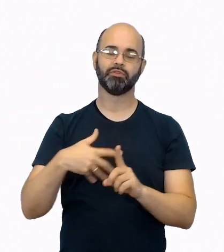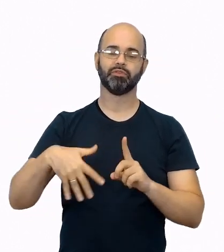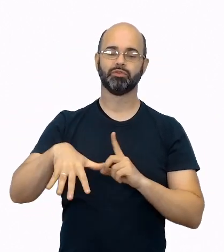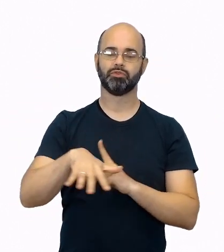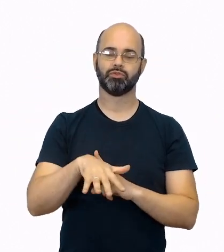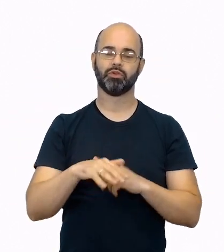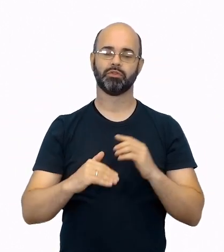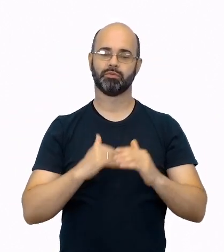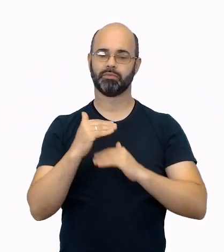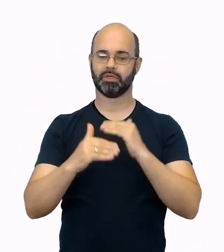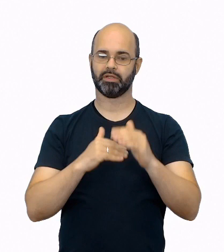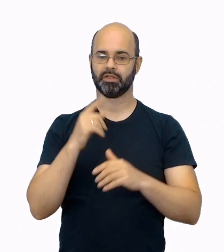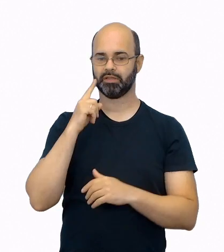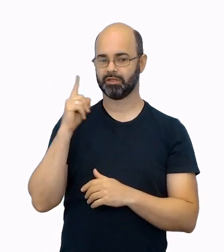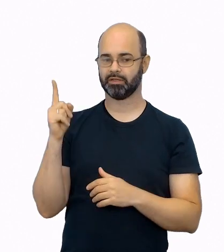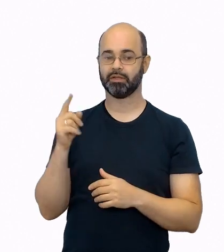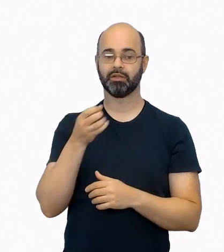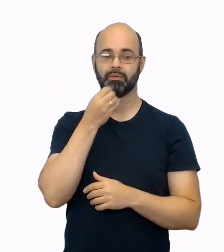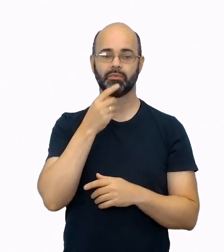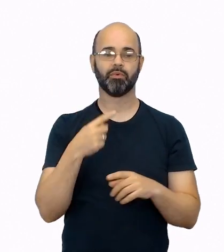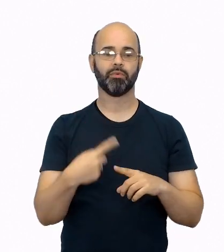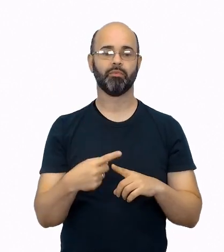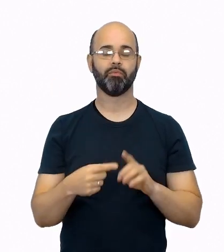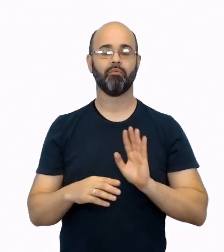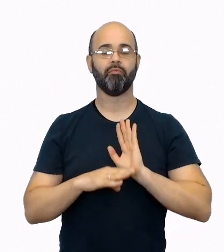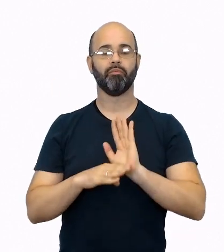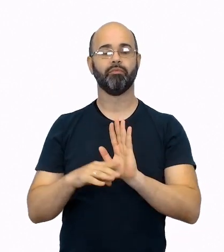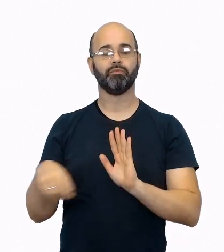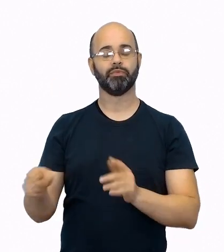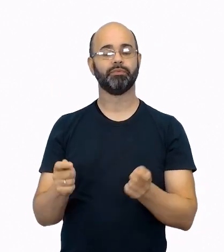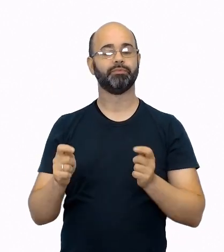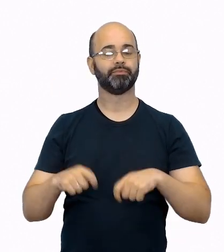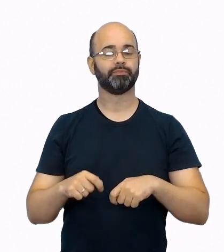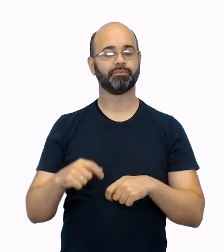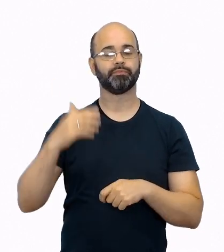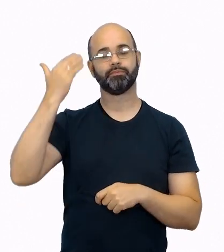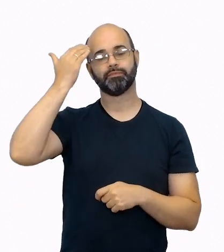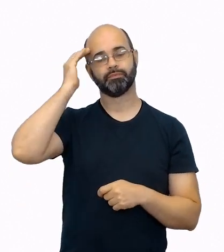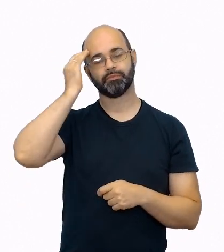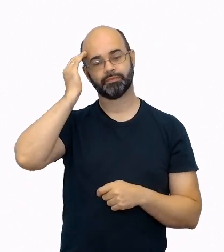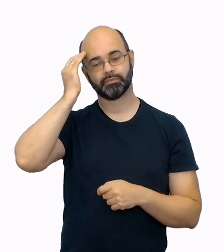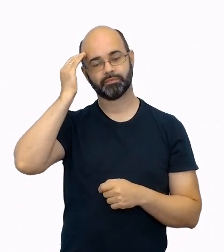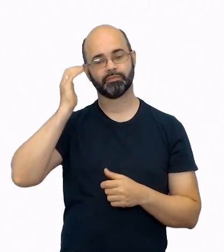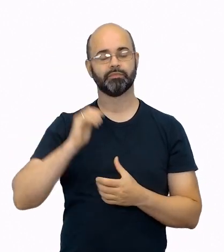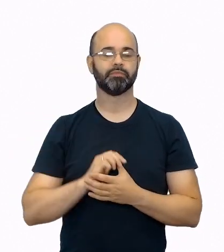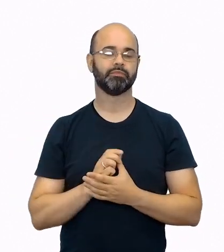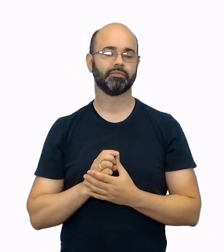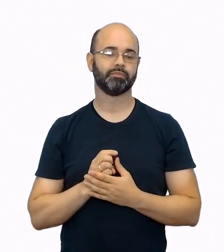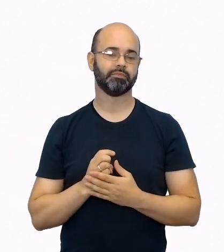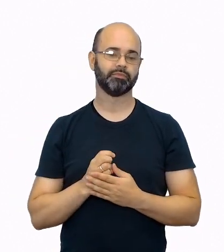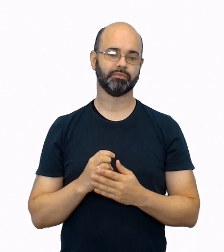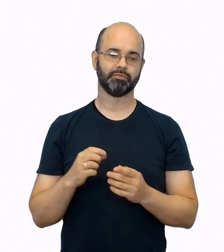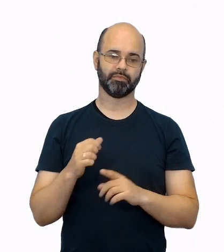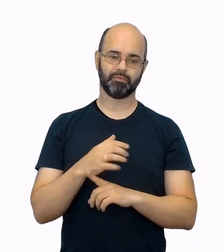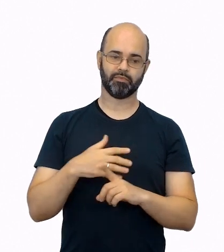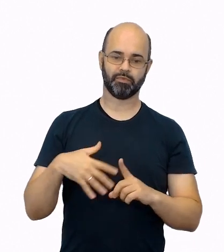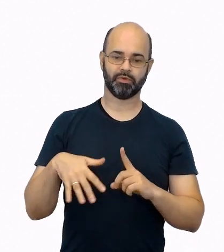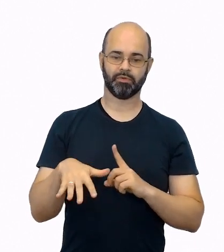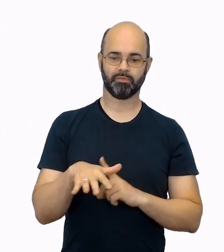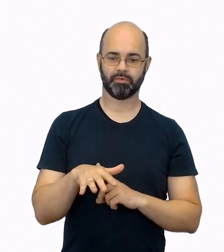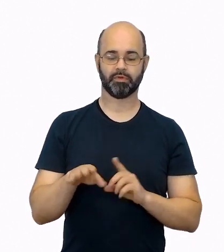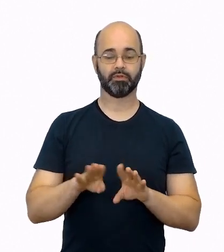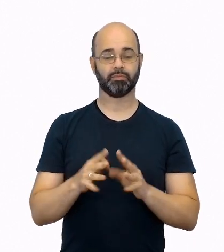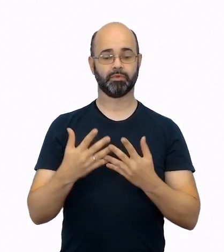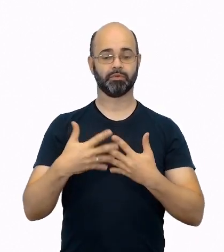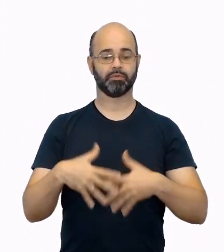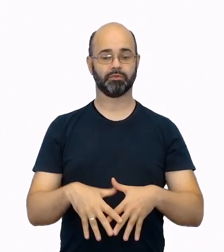devem se desenvolver de forma a propiciar condições para que eles possam reconhecer, né, o seu ambiente. E ele é